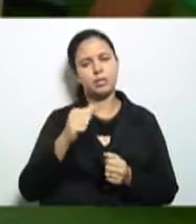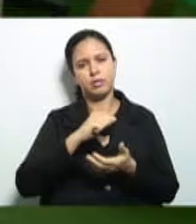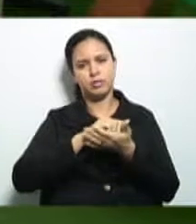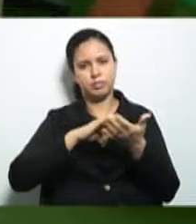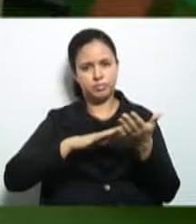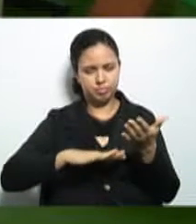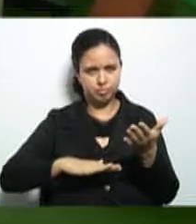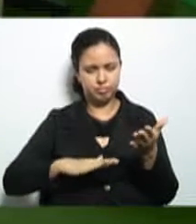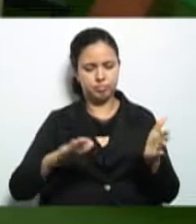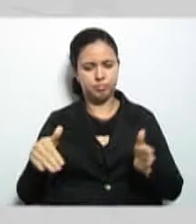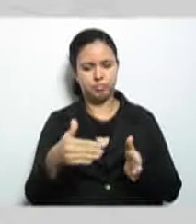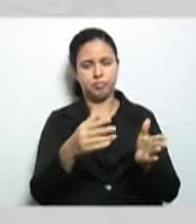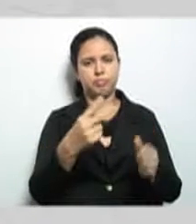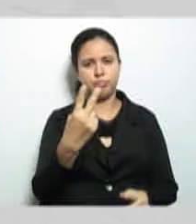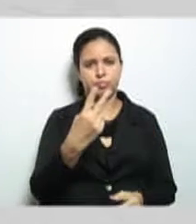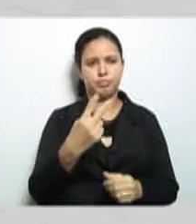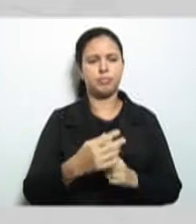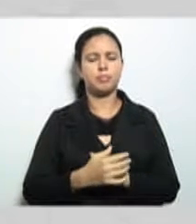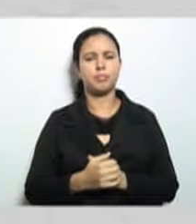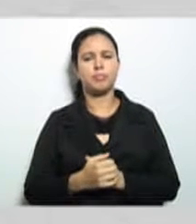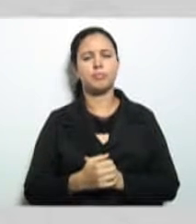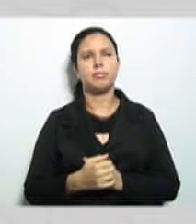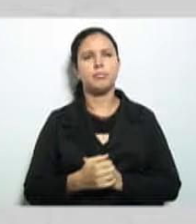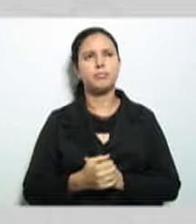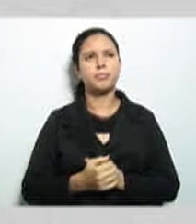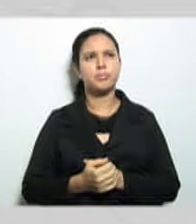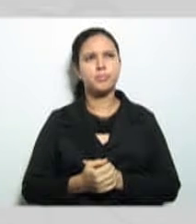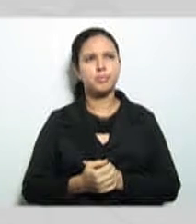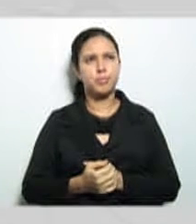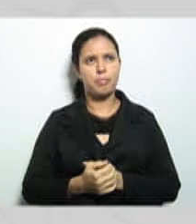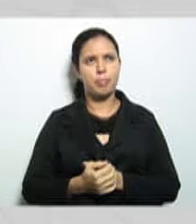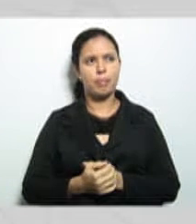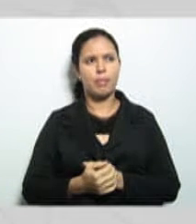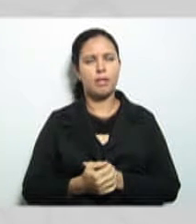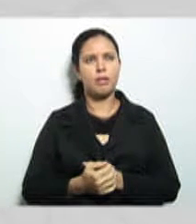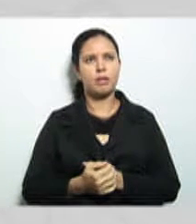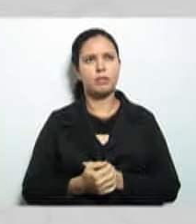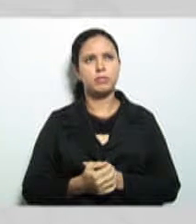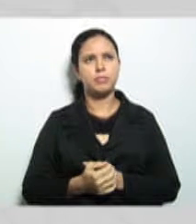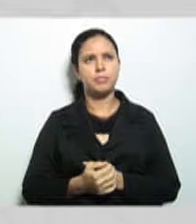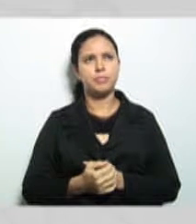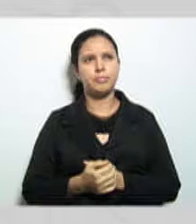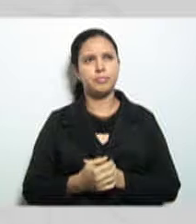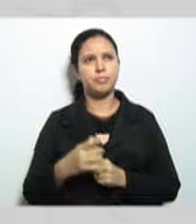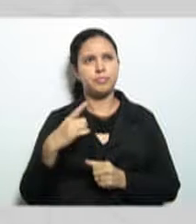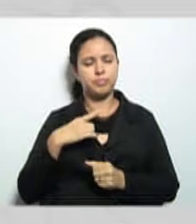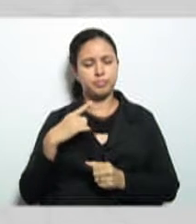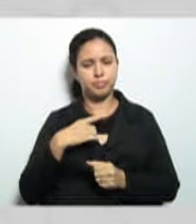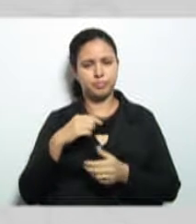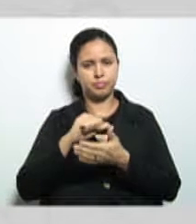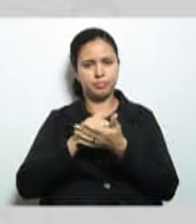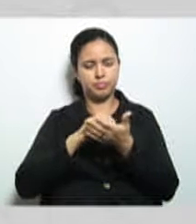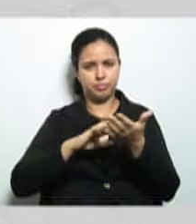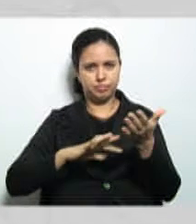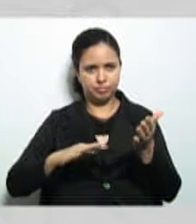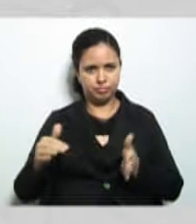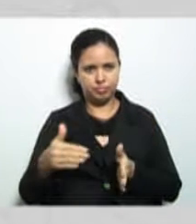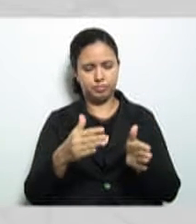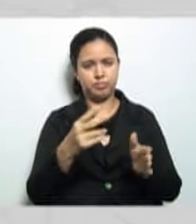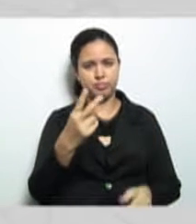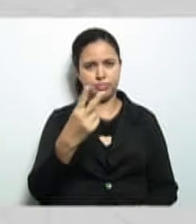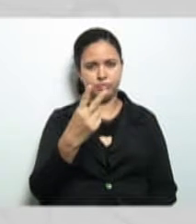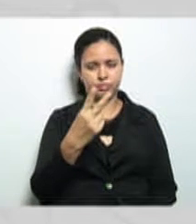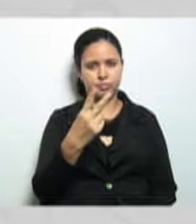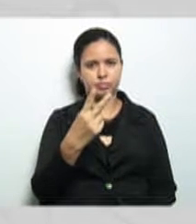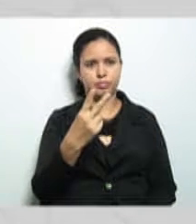professora? Exatamente. Então, aqui a gente tem a atividade de percurso 2. Vai